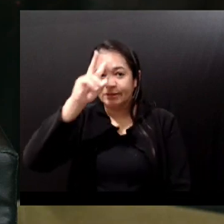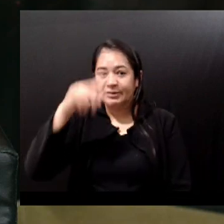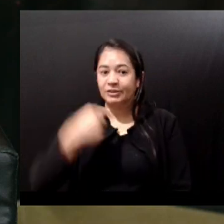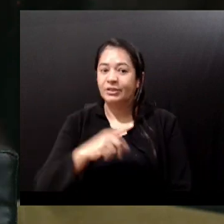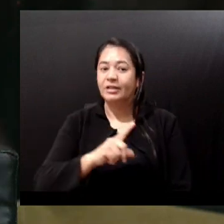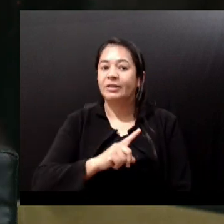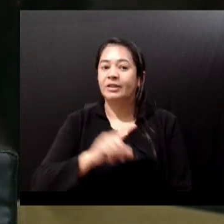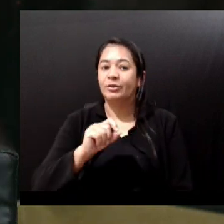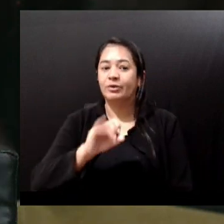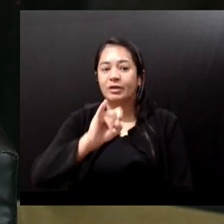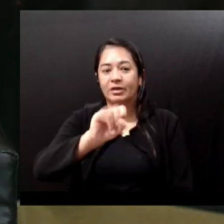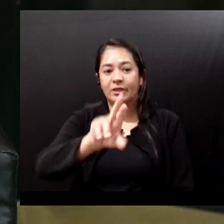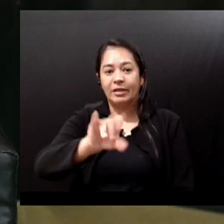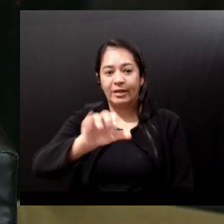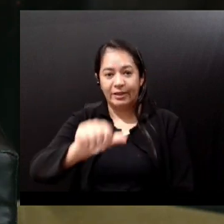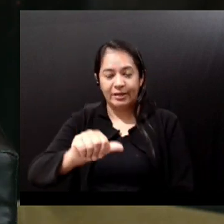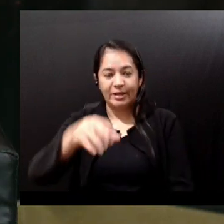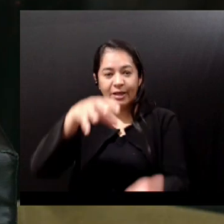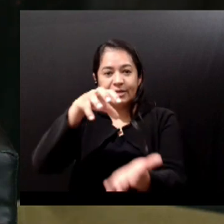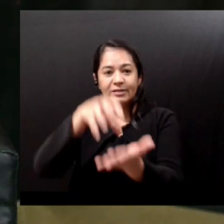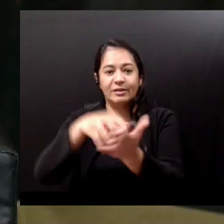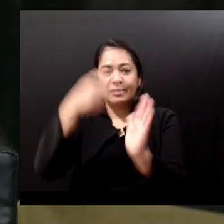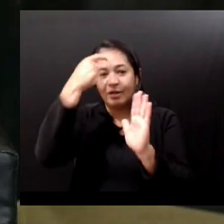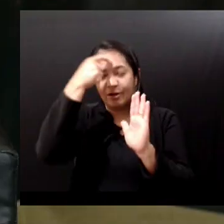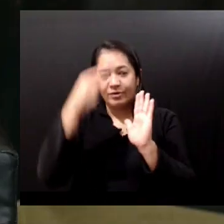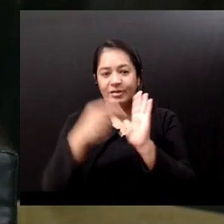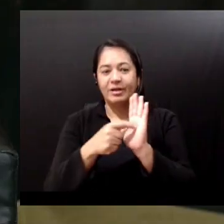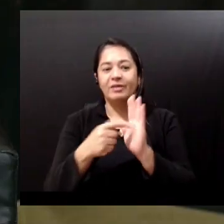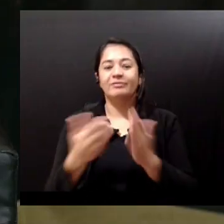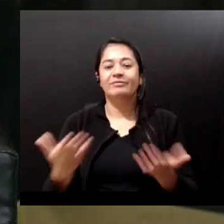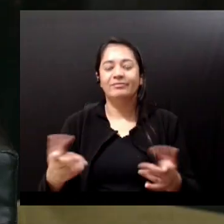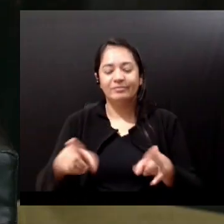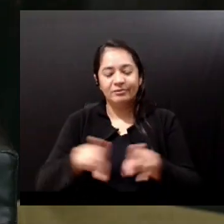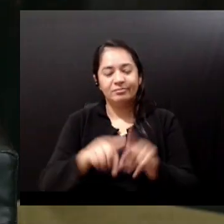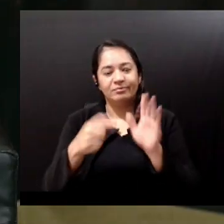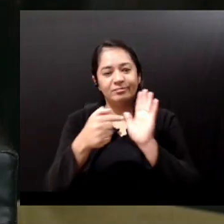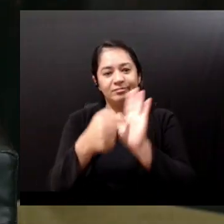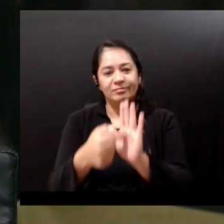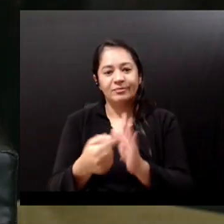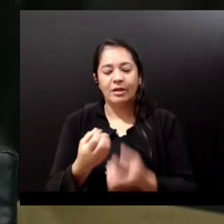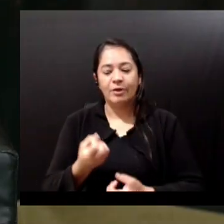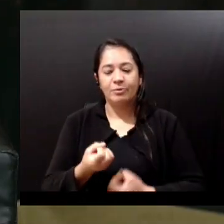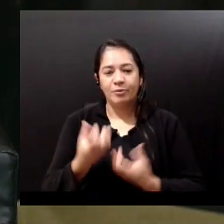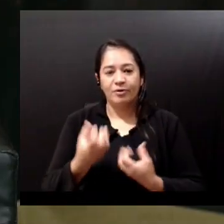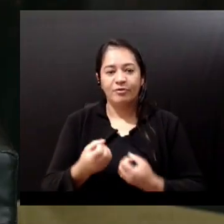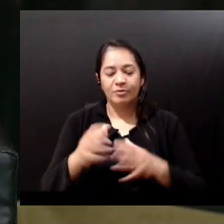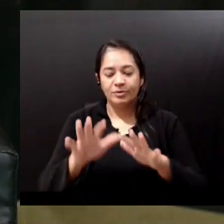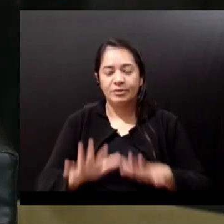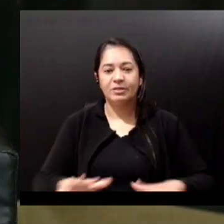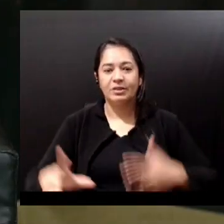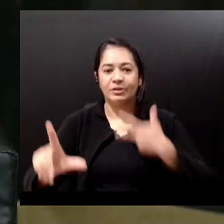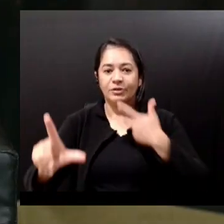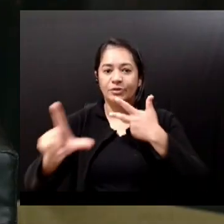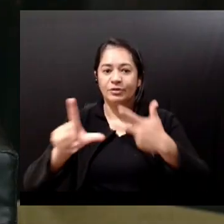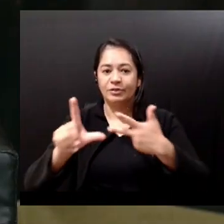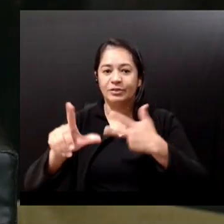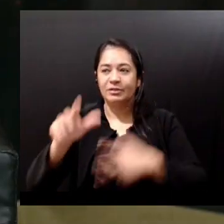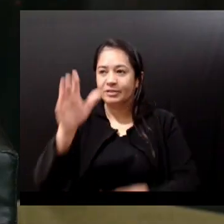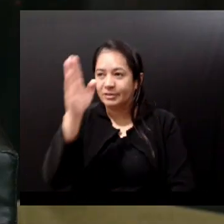da Central IA, logo em breve trazendo para você também informações do Legislativo, informações nacionais,